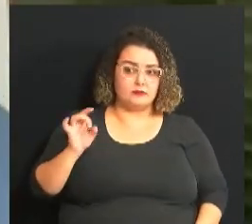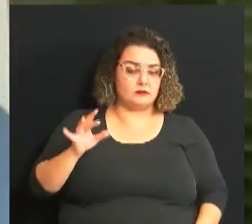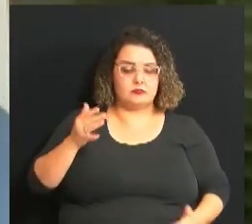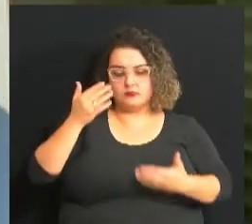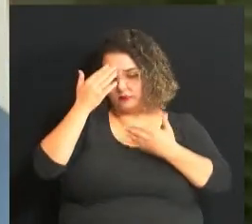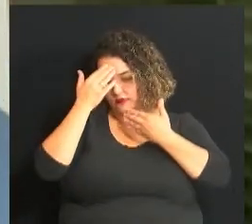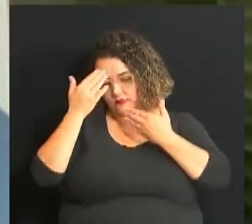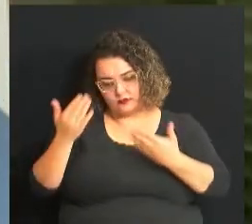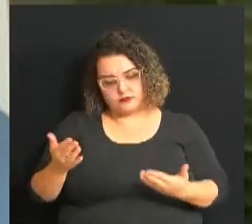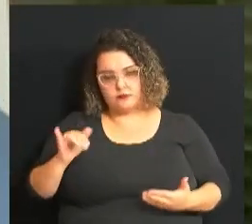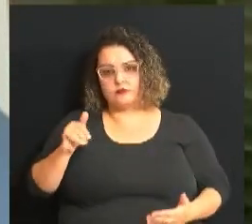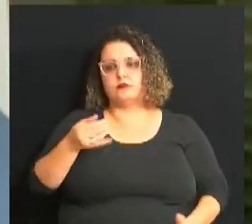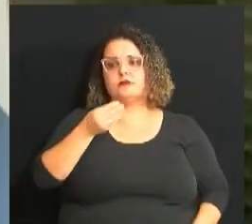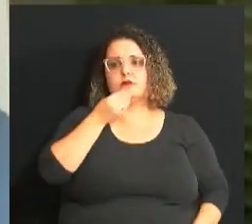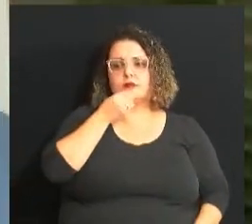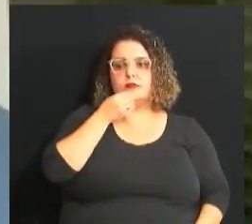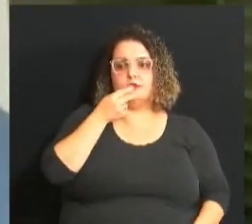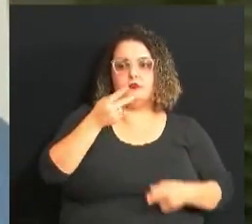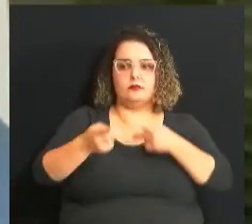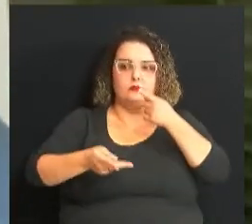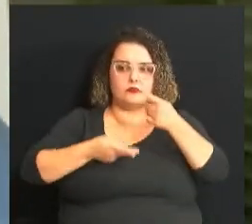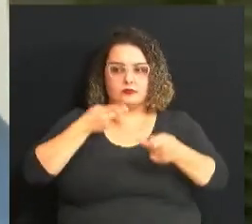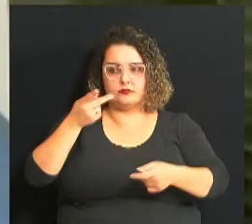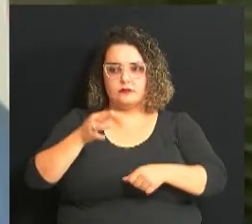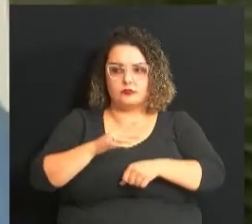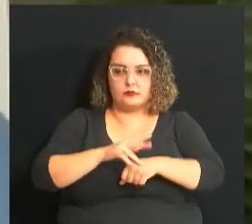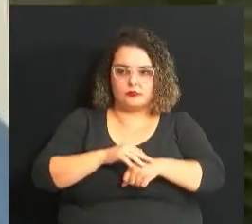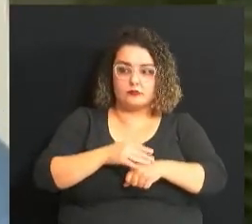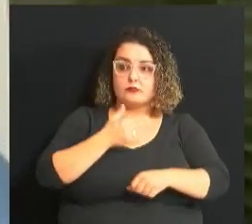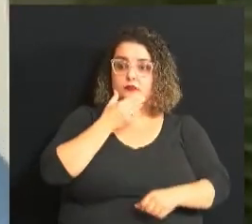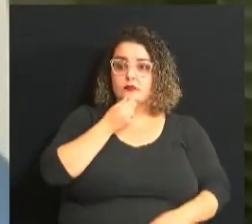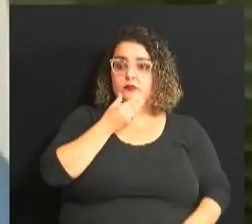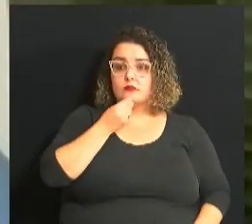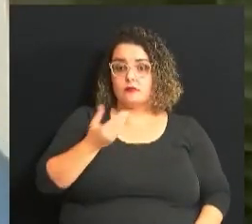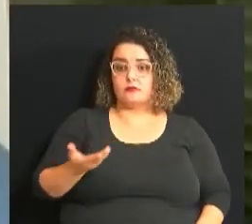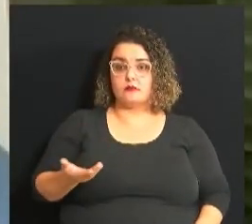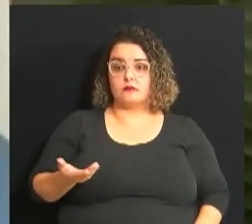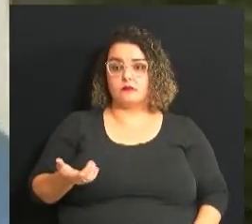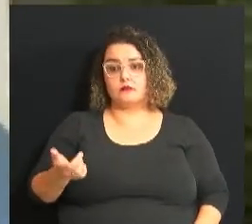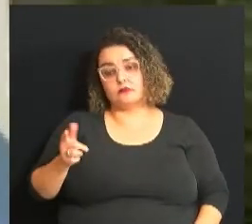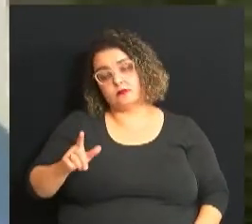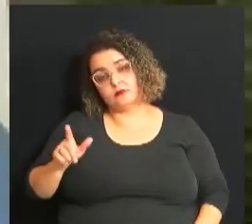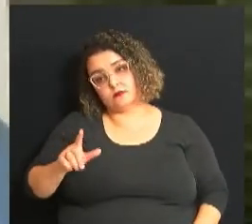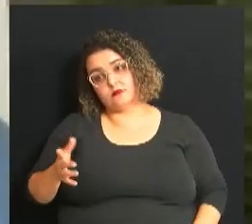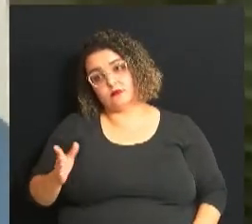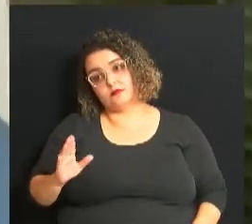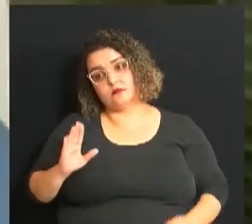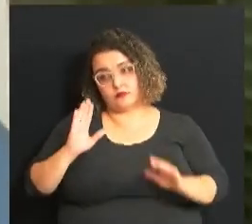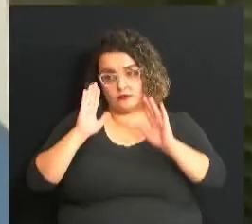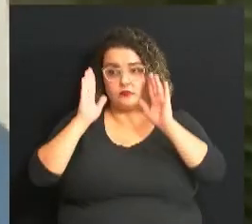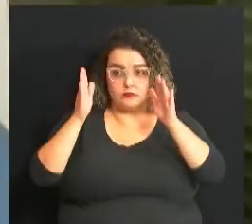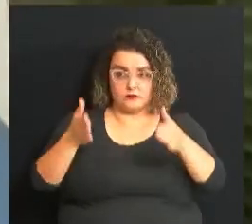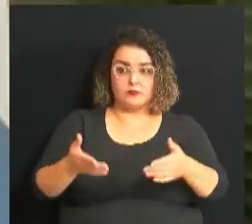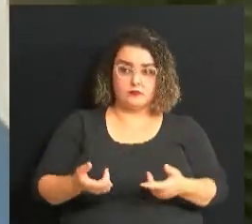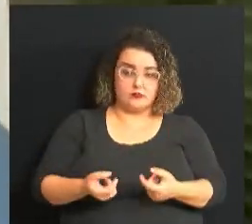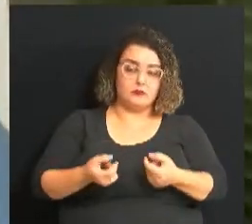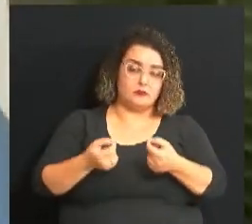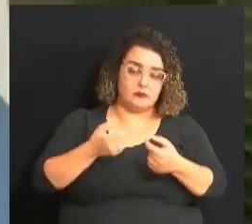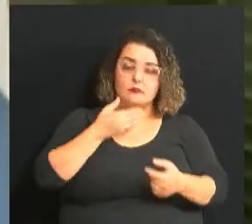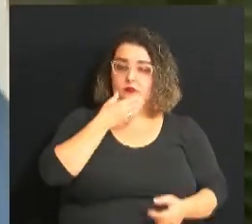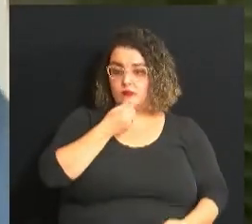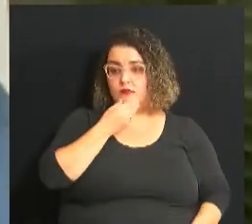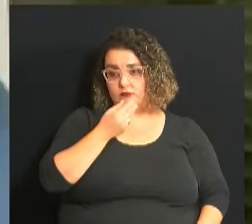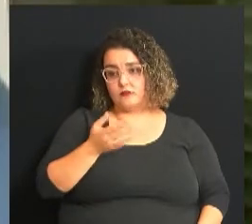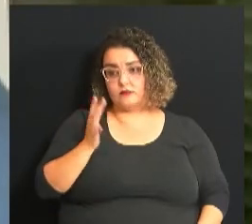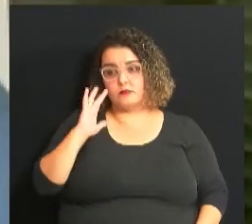a essa oportunidade de a gente falar sobre doenças do homem, obviamente focar também em câncer do homem, que eu acho que é